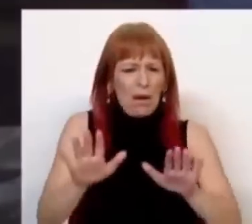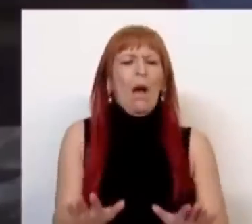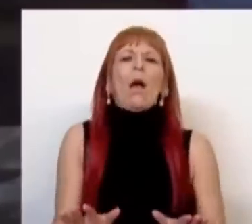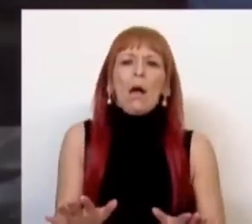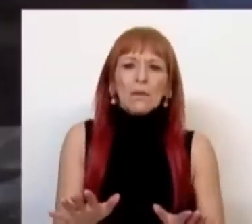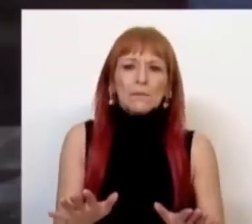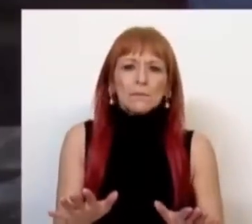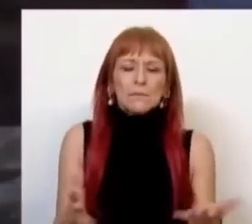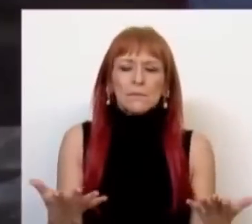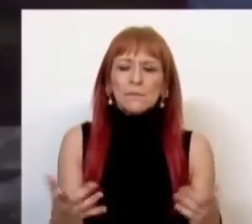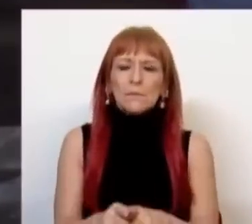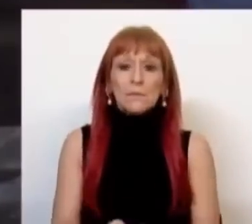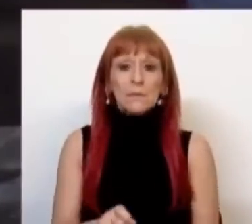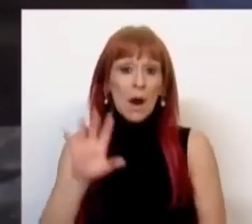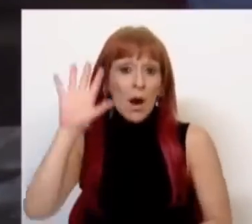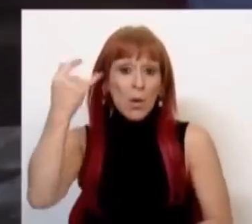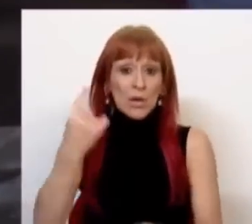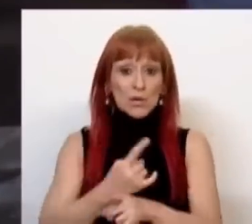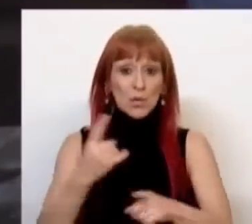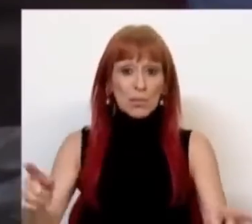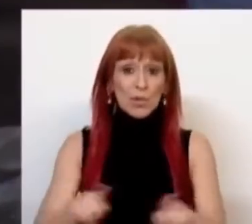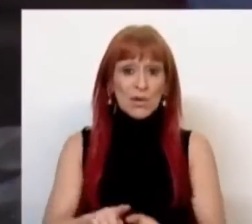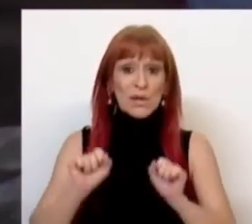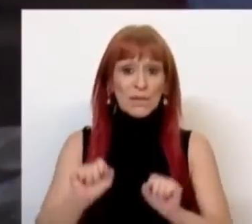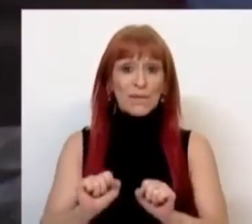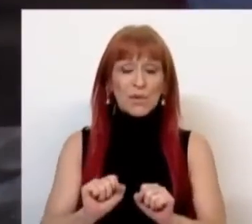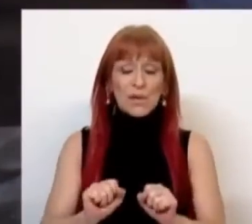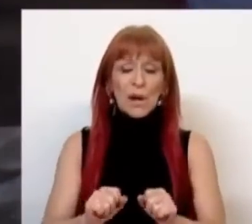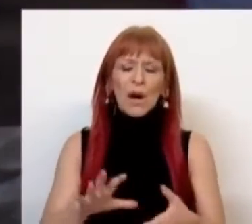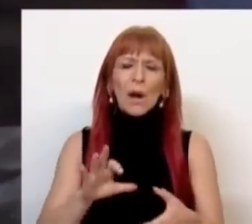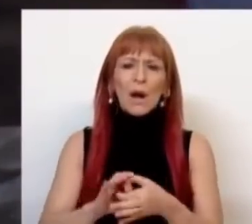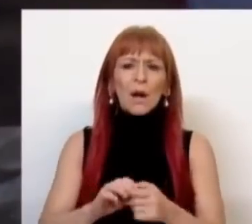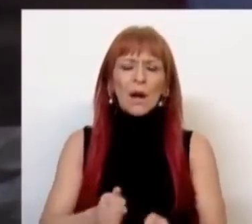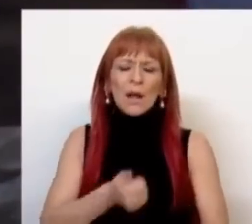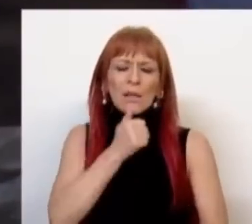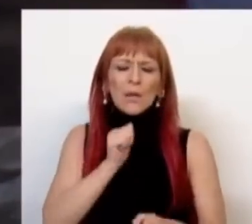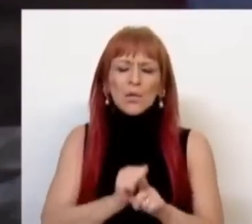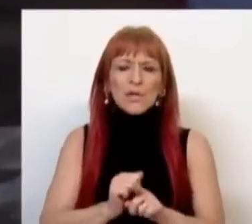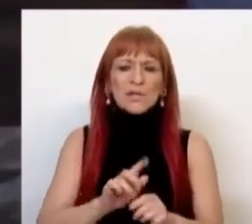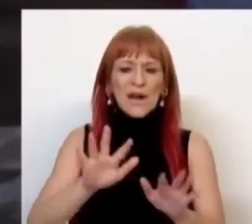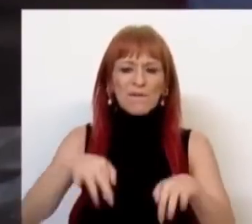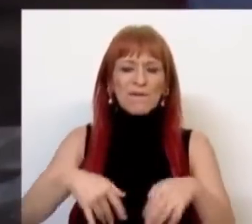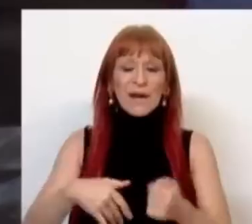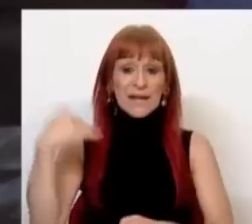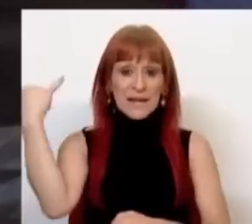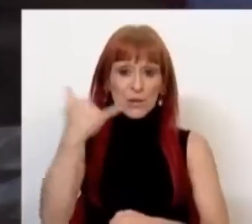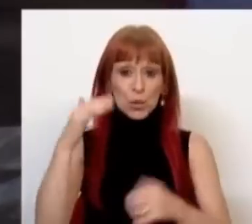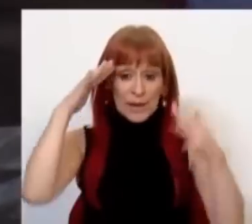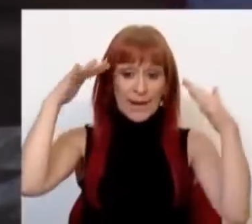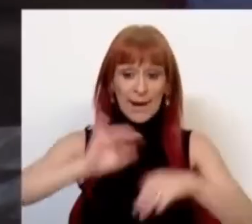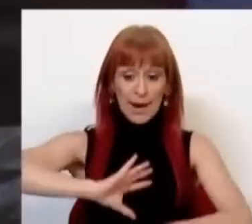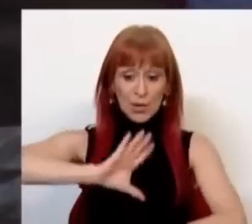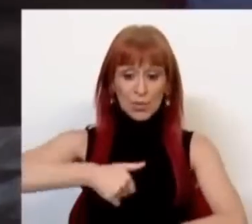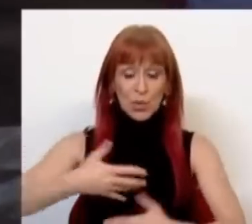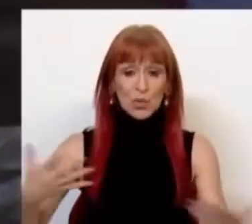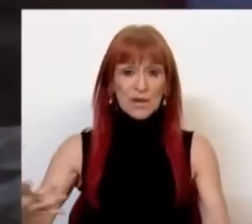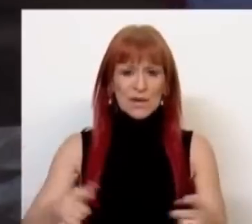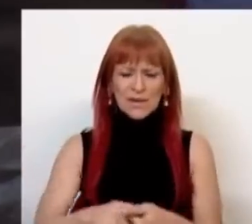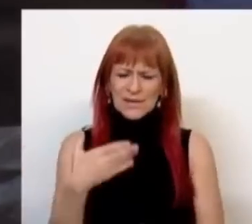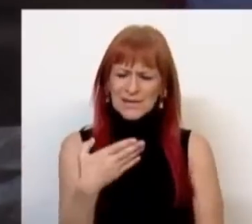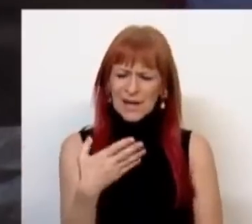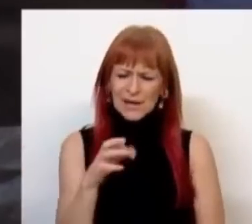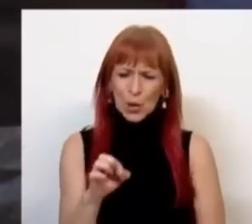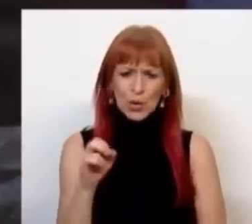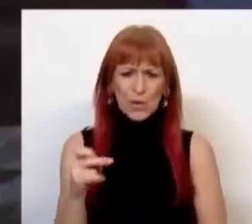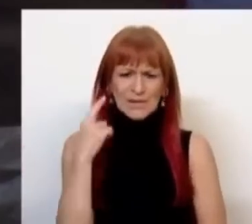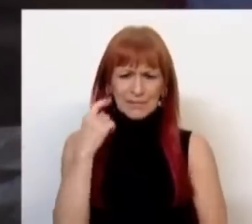paralisado. Isso ocorre porque sua composição, determinada ao fim da Segunda Guerra Mundial, 78